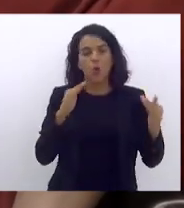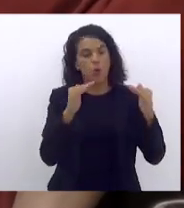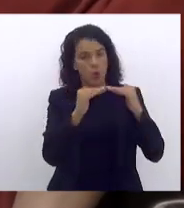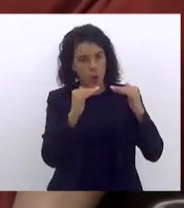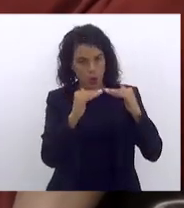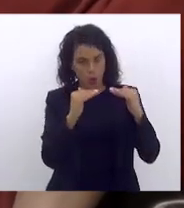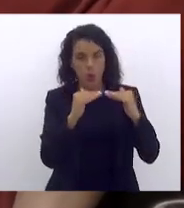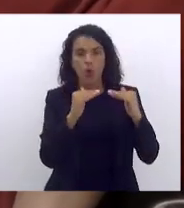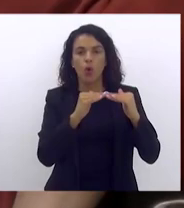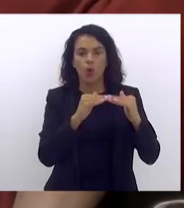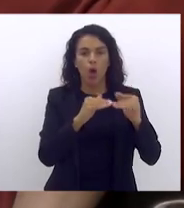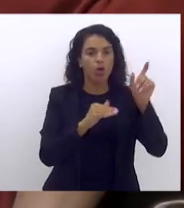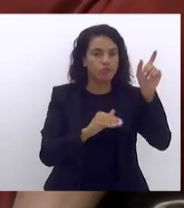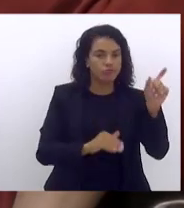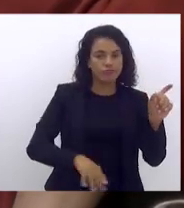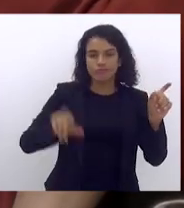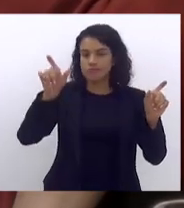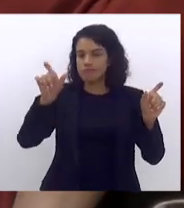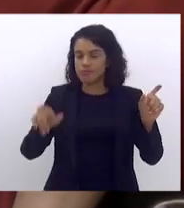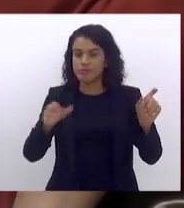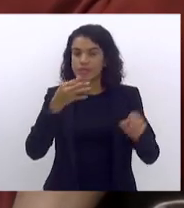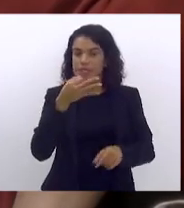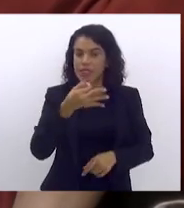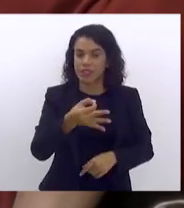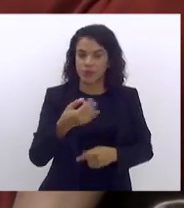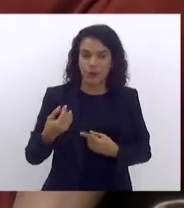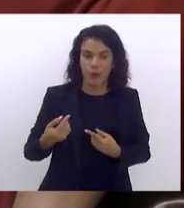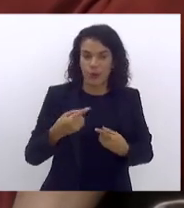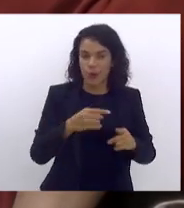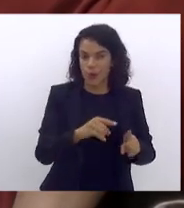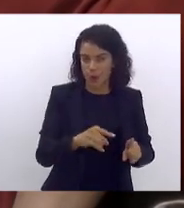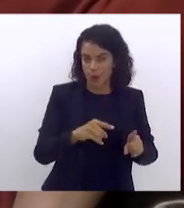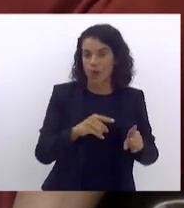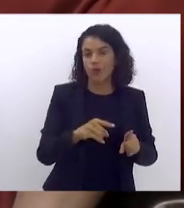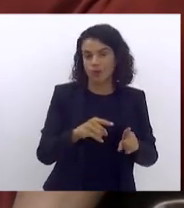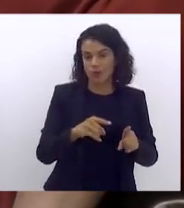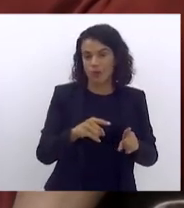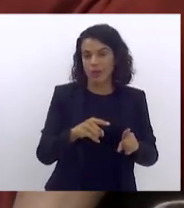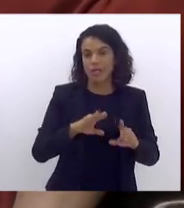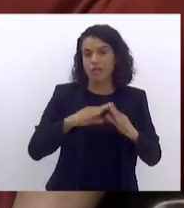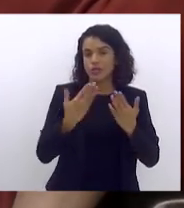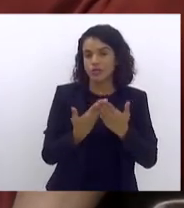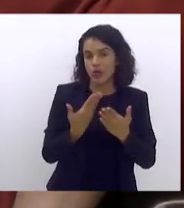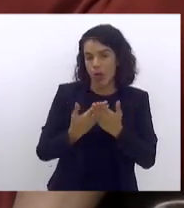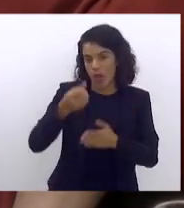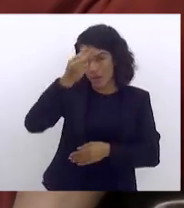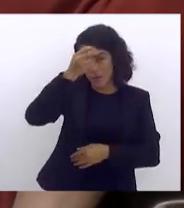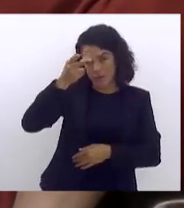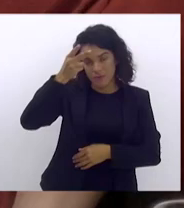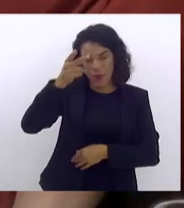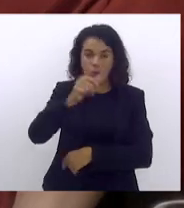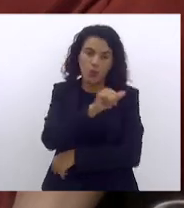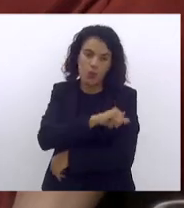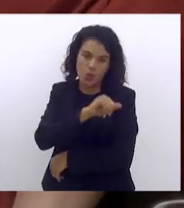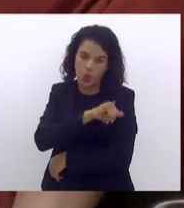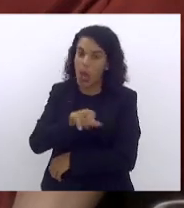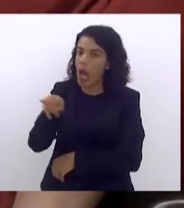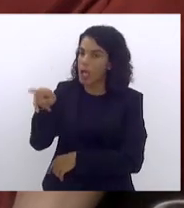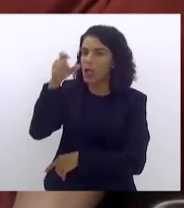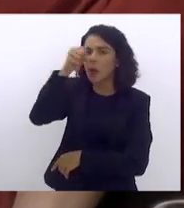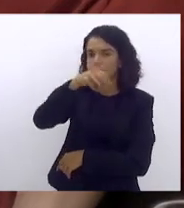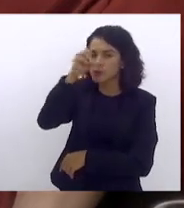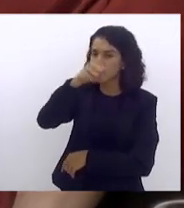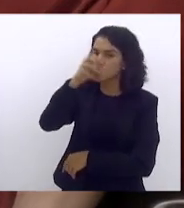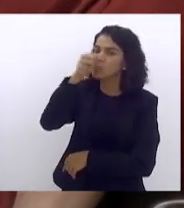com aqueles e com aquelas que criticaram o que aconteceu aqui na Escola Municipal do Rio de Janeiro. Aquilo é um